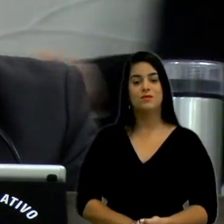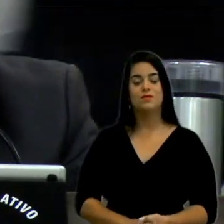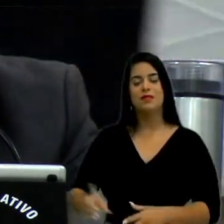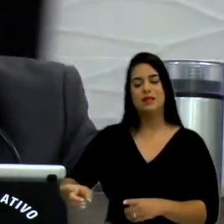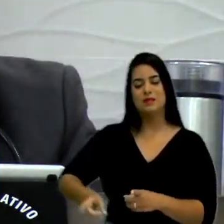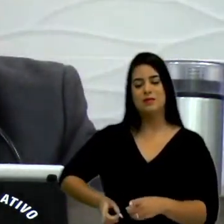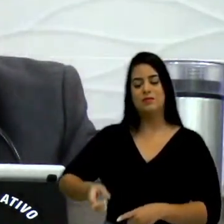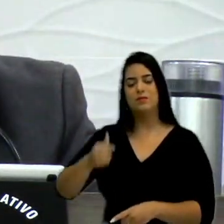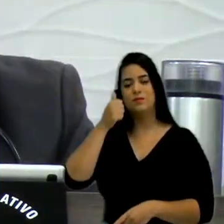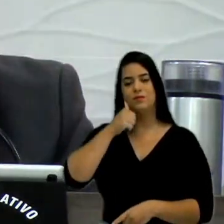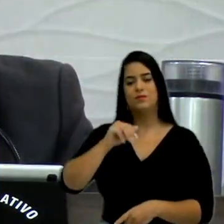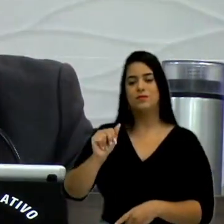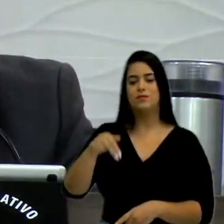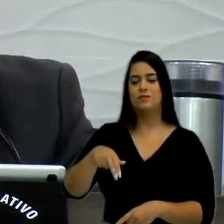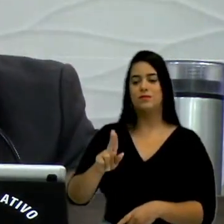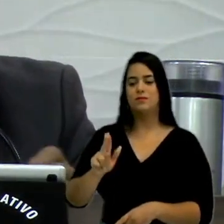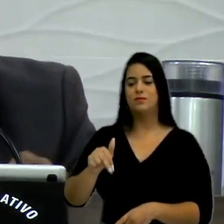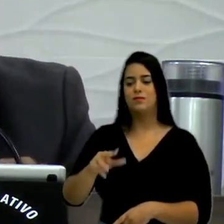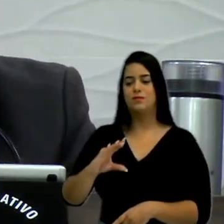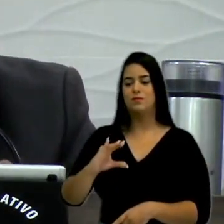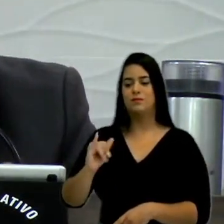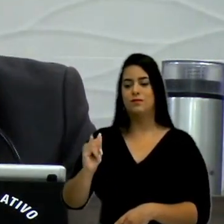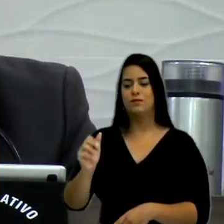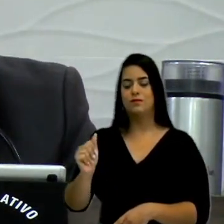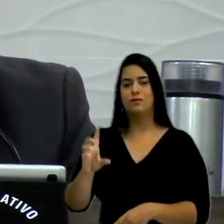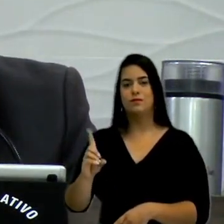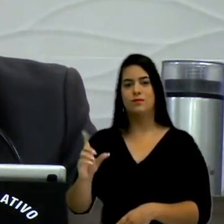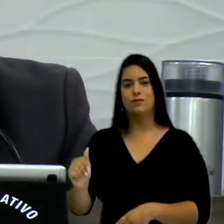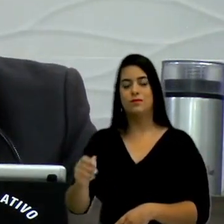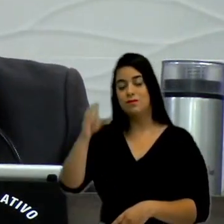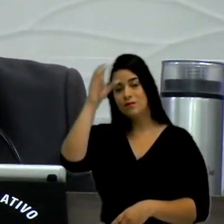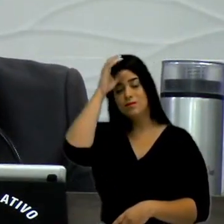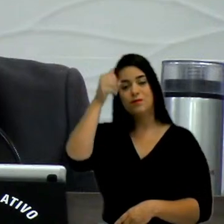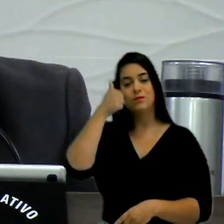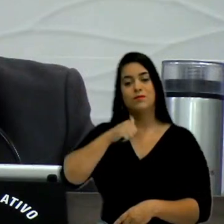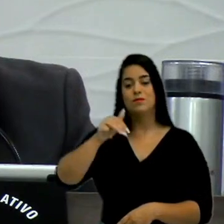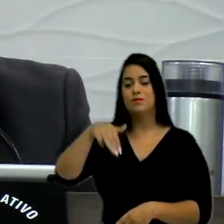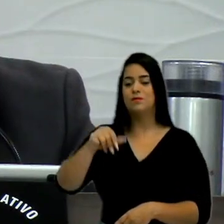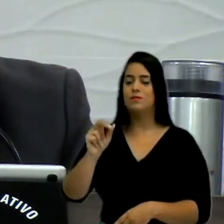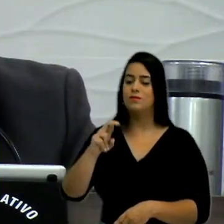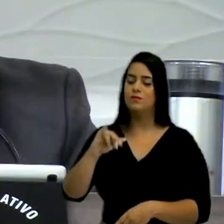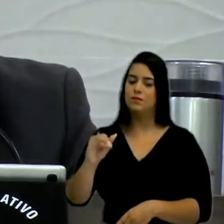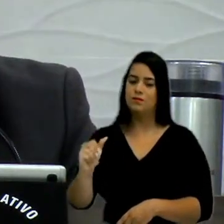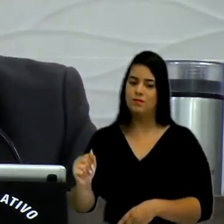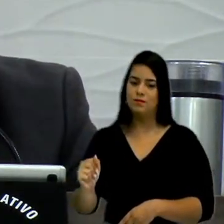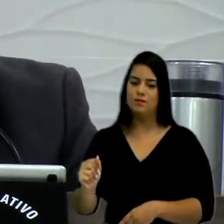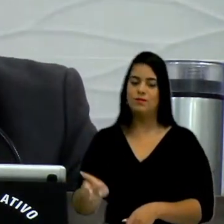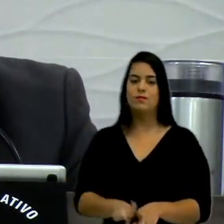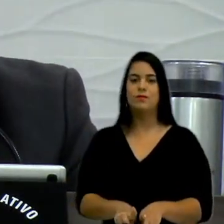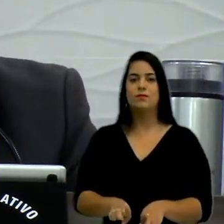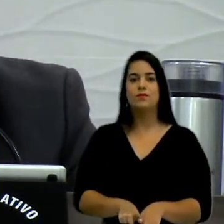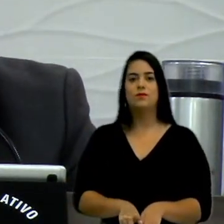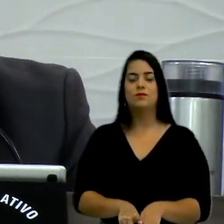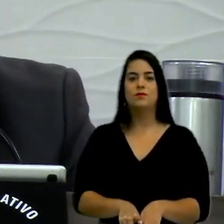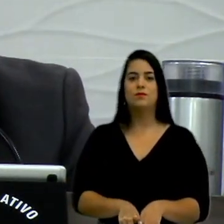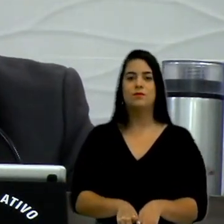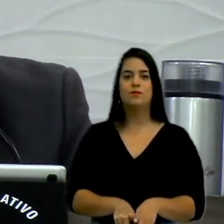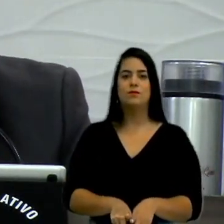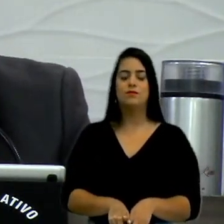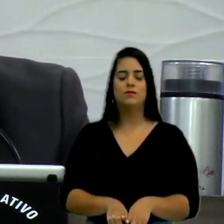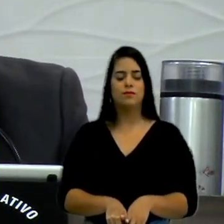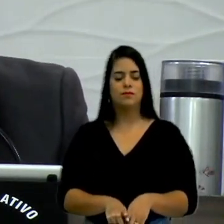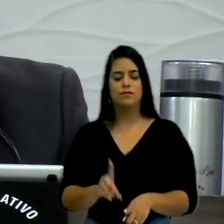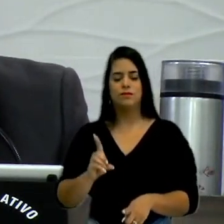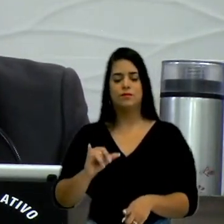prima Anunciada Almeida, minha tia Maria de Socorro Pimentel, para Dila